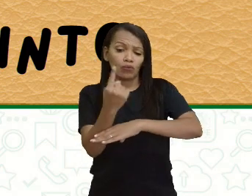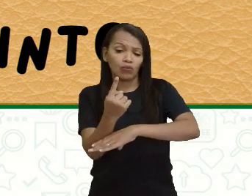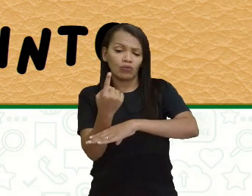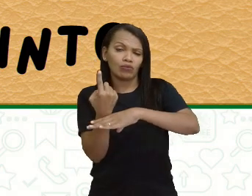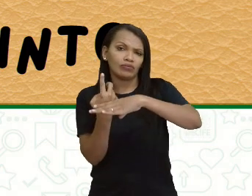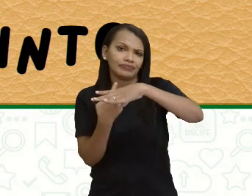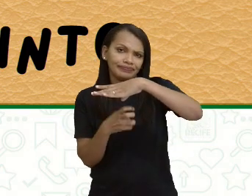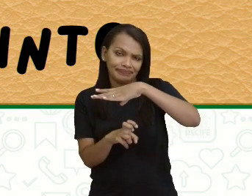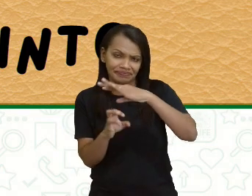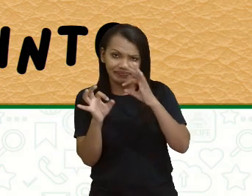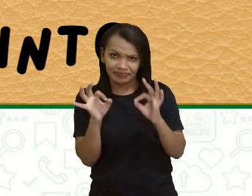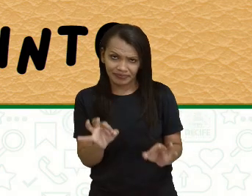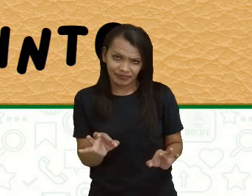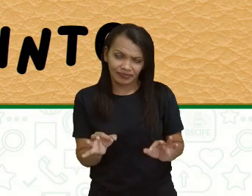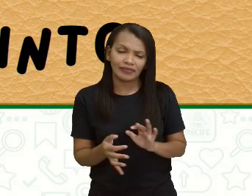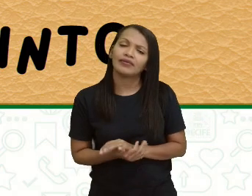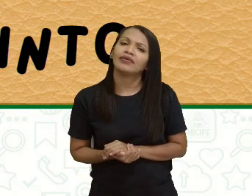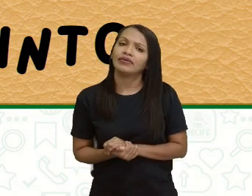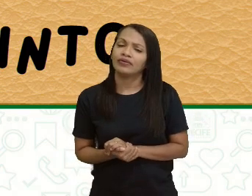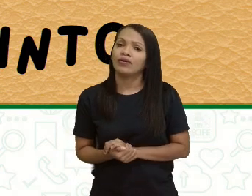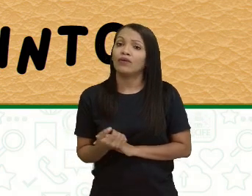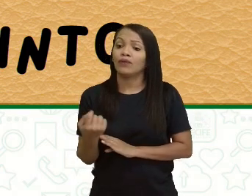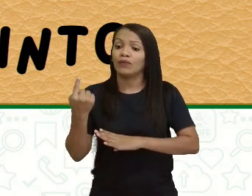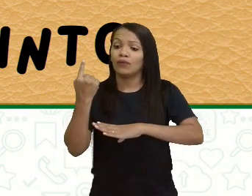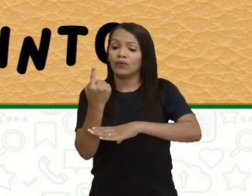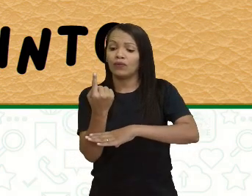né? Então, 1/5